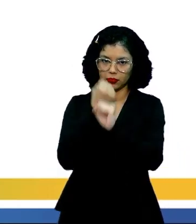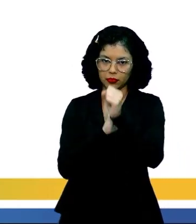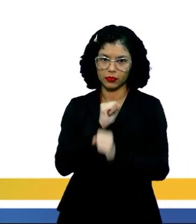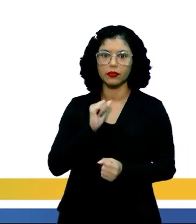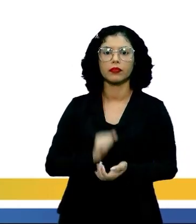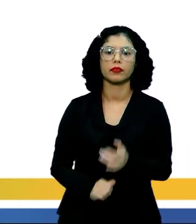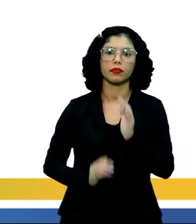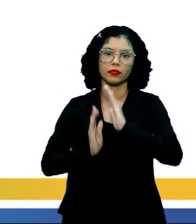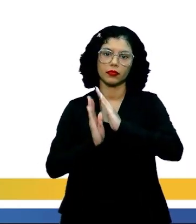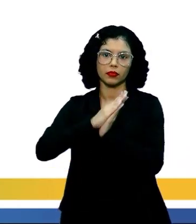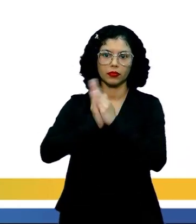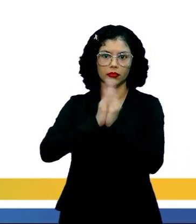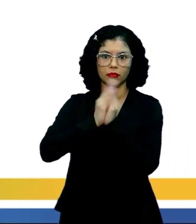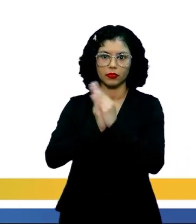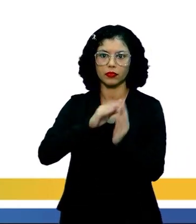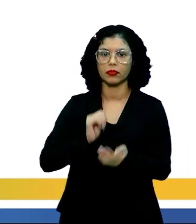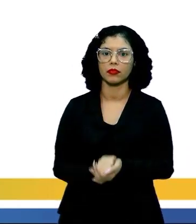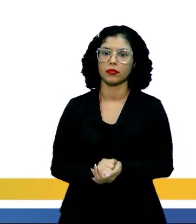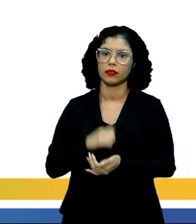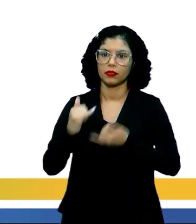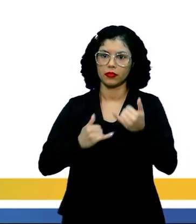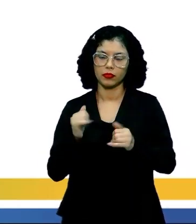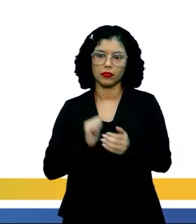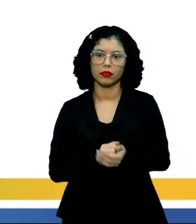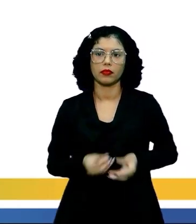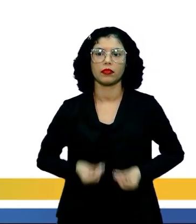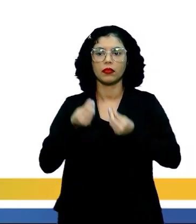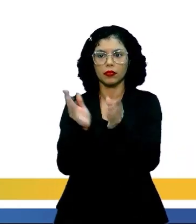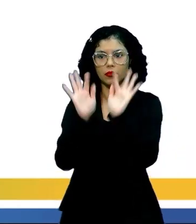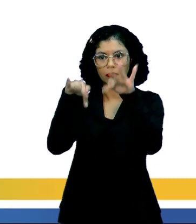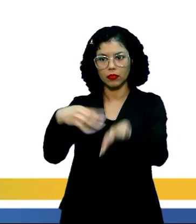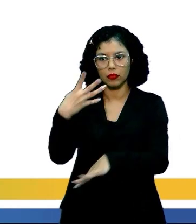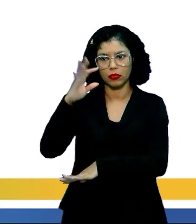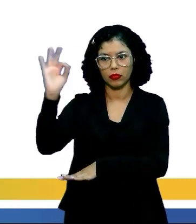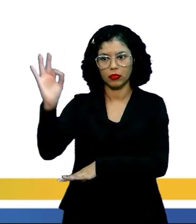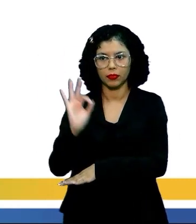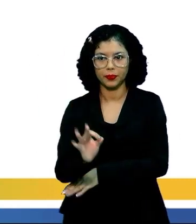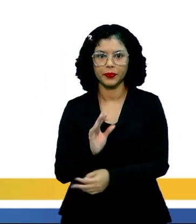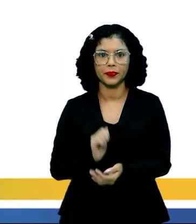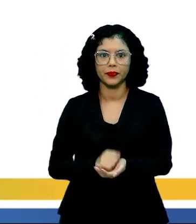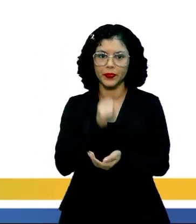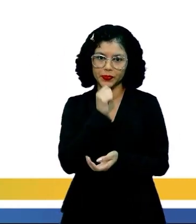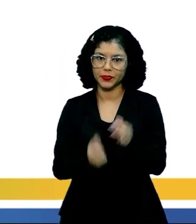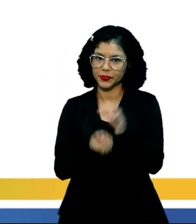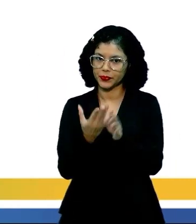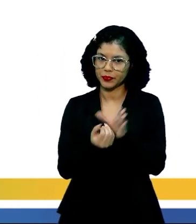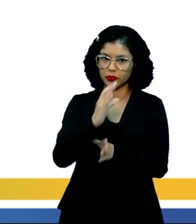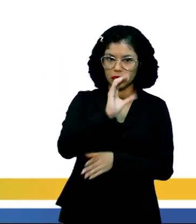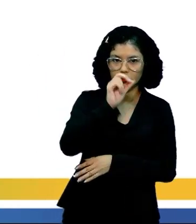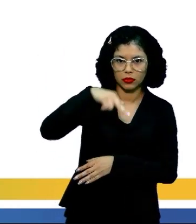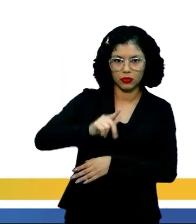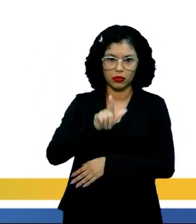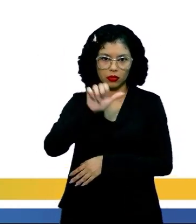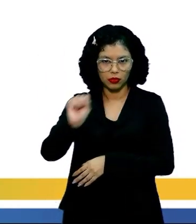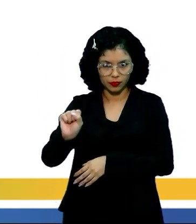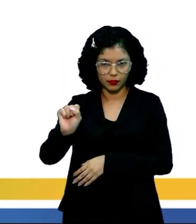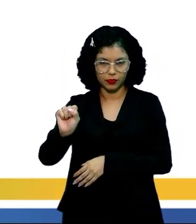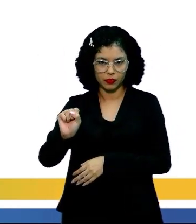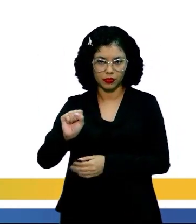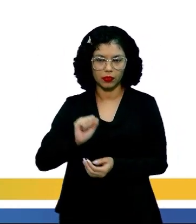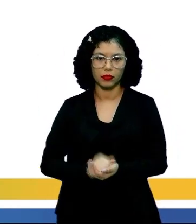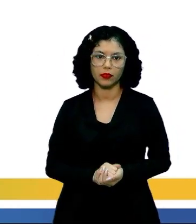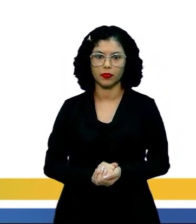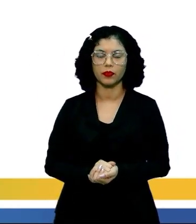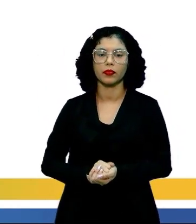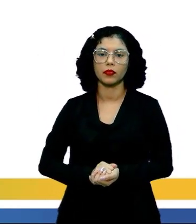de brinquedos tem como política doar no final do ano 4% do seu excedente de produção.